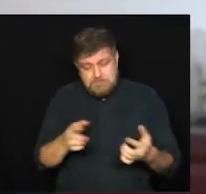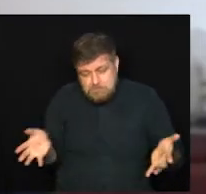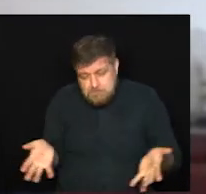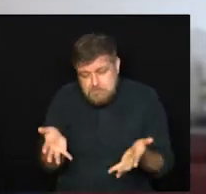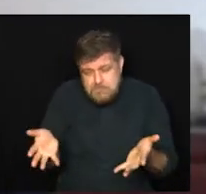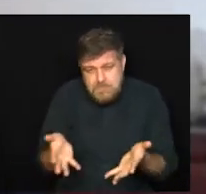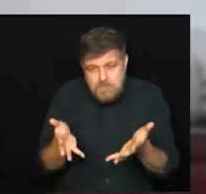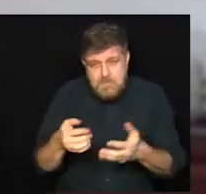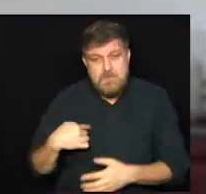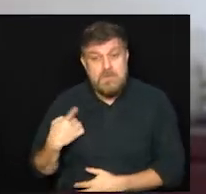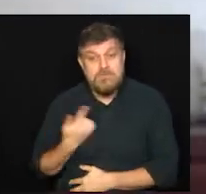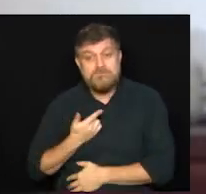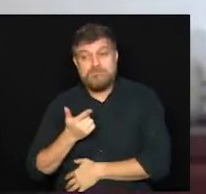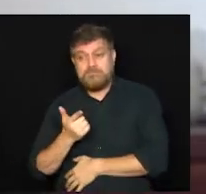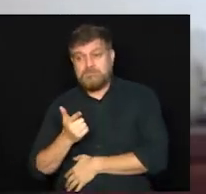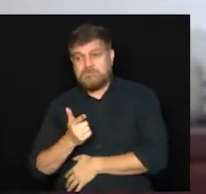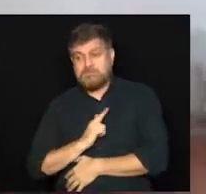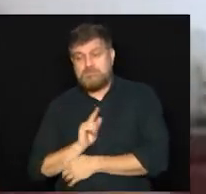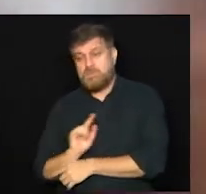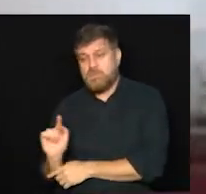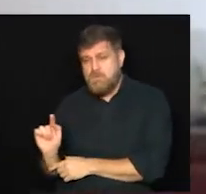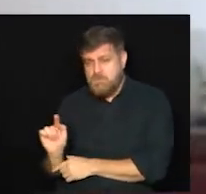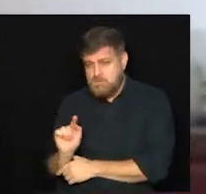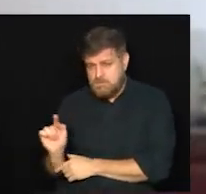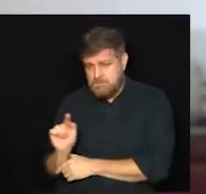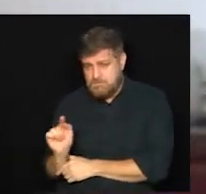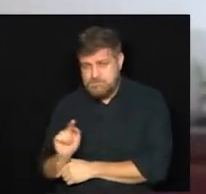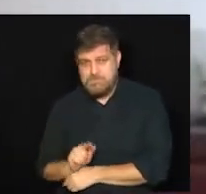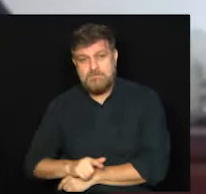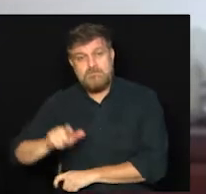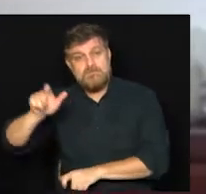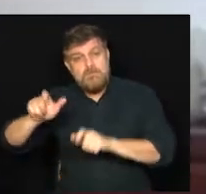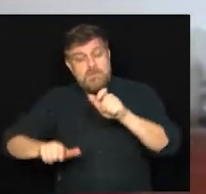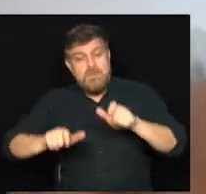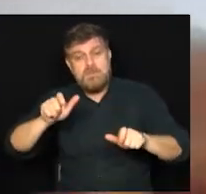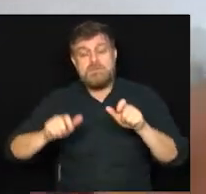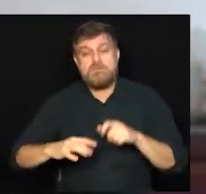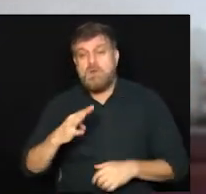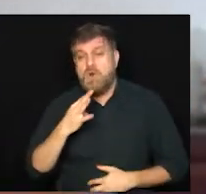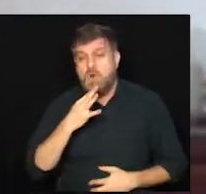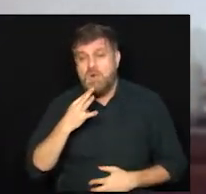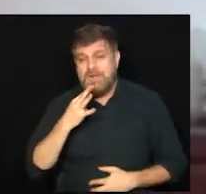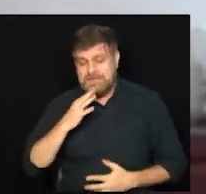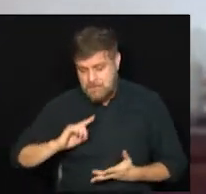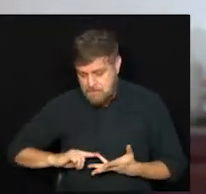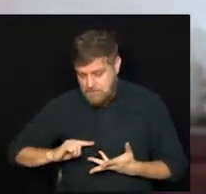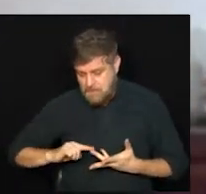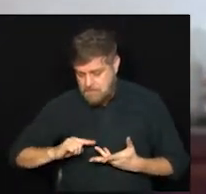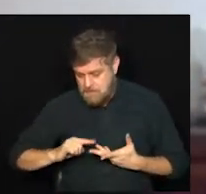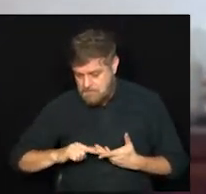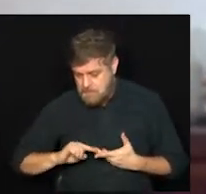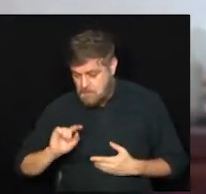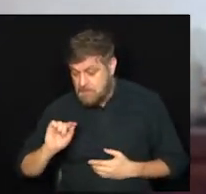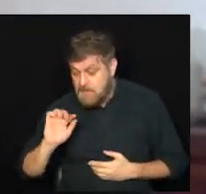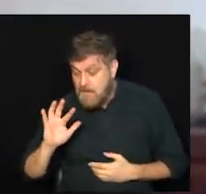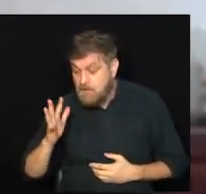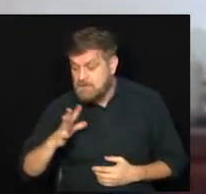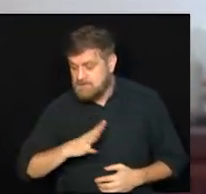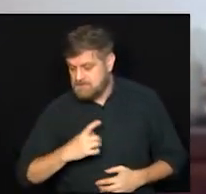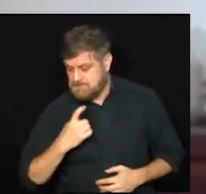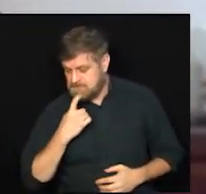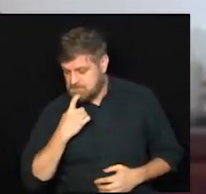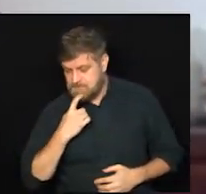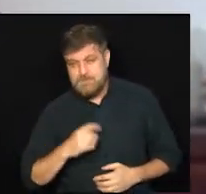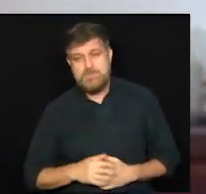a gente tenha aqui, que as pessoas tenham conhecimento de tudo que acontece na cidade. Então,